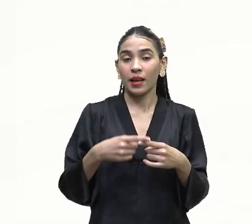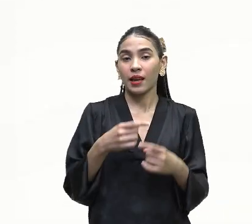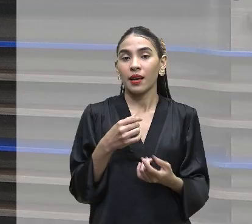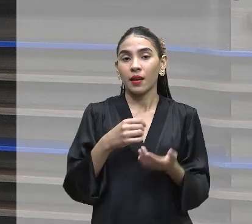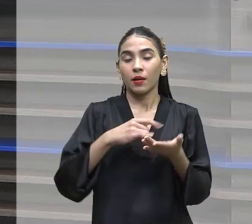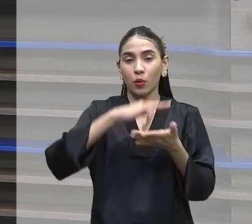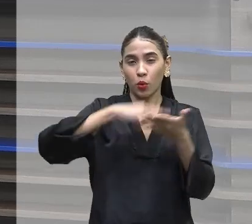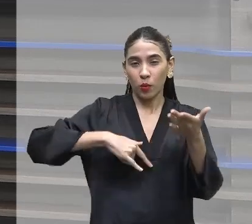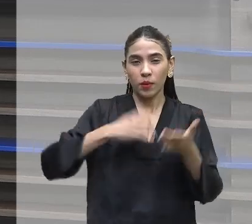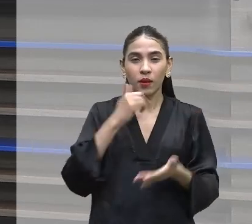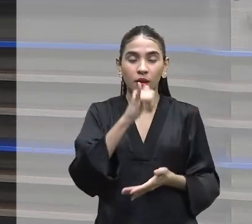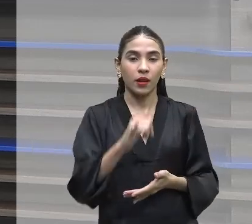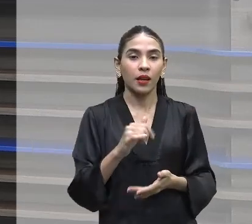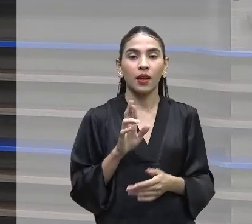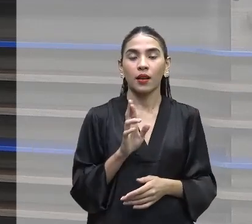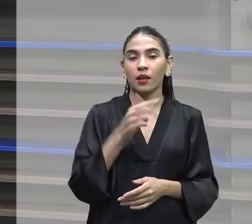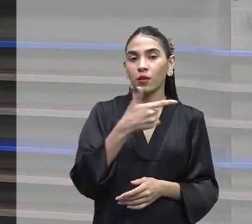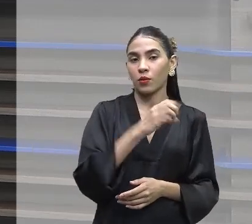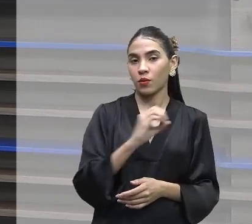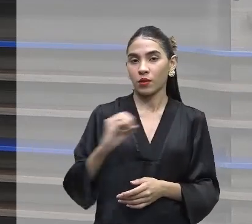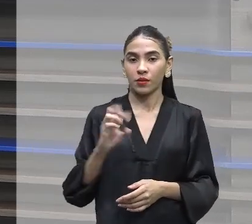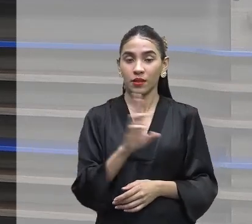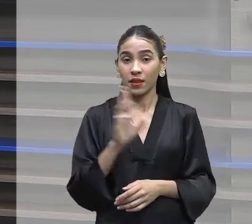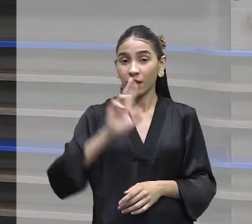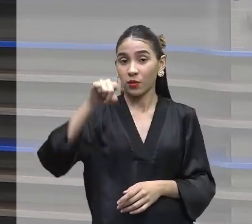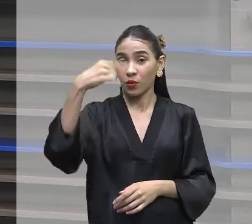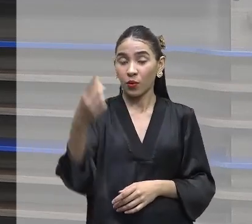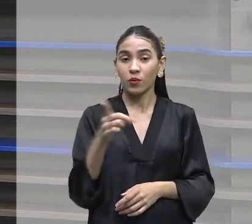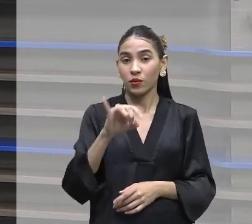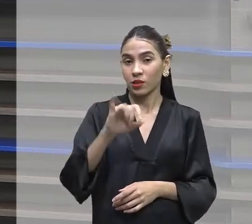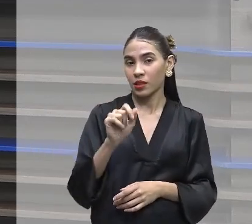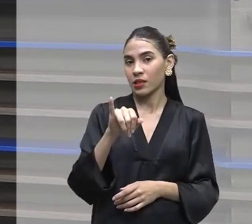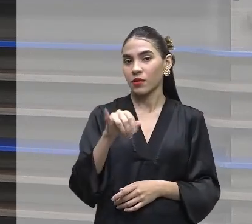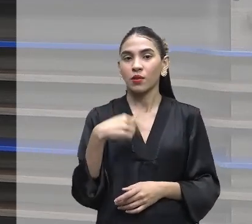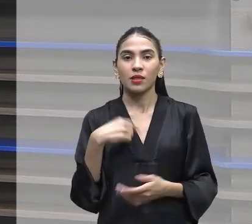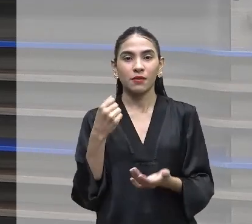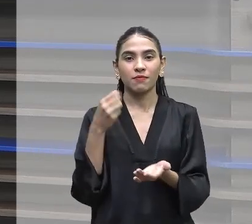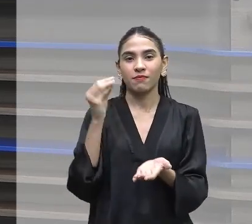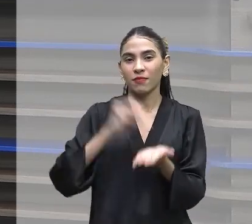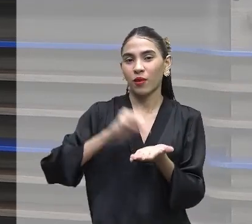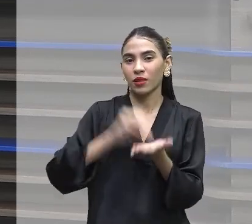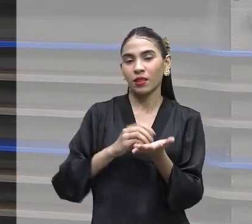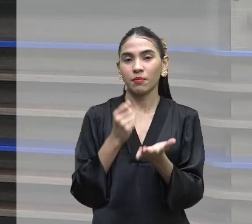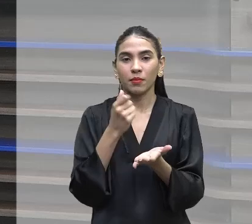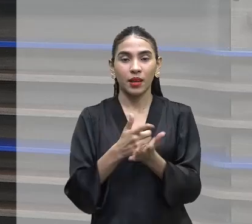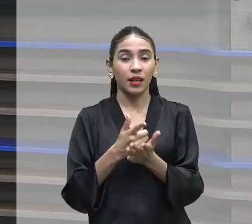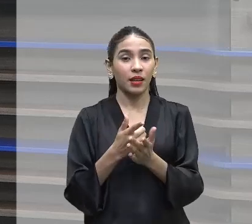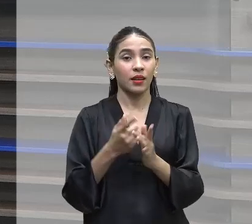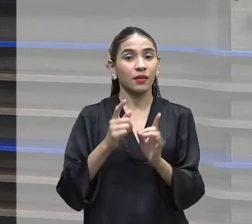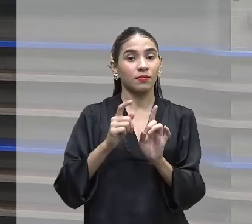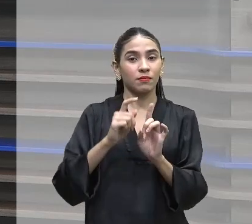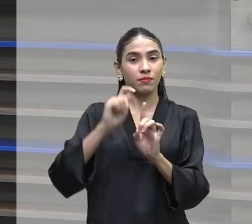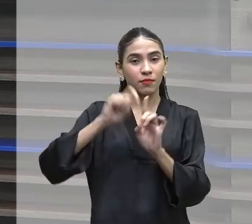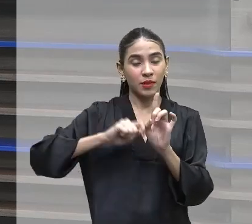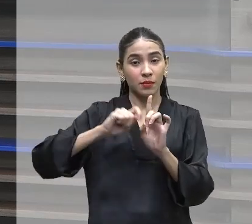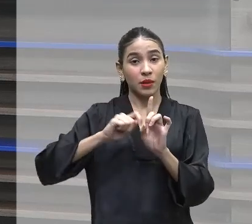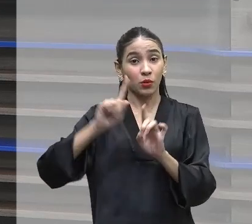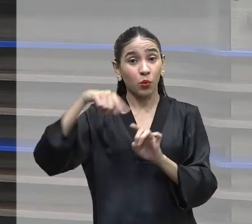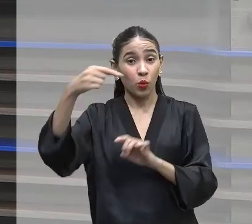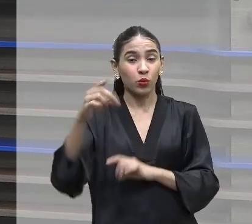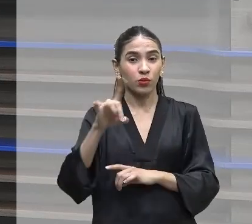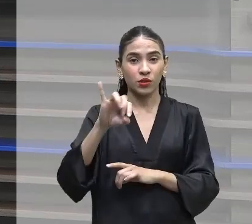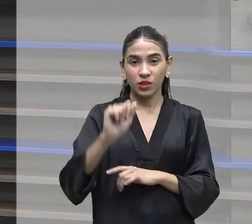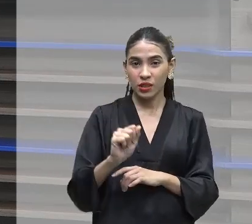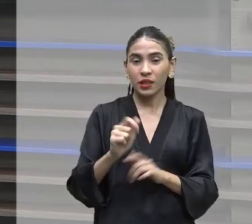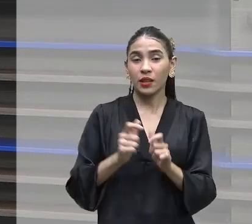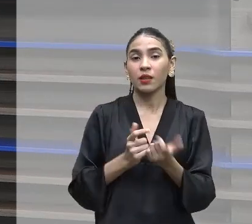por exemplo, deu R$200, no outro dia, se você deixar de pagar no dia do vencimento e pagar no outro dia, você vai